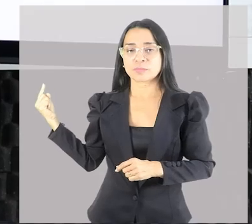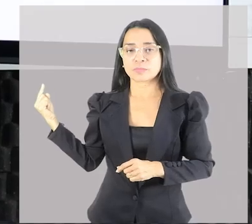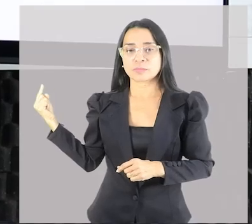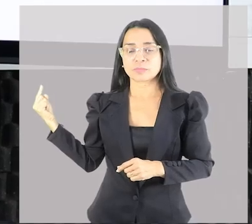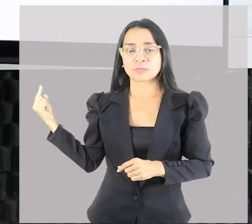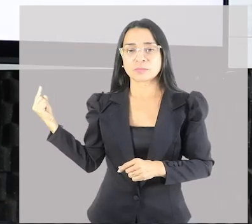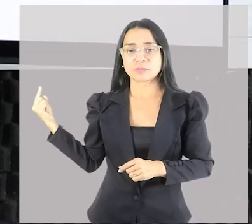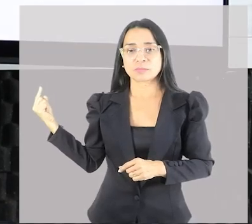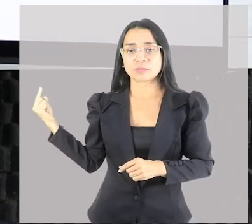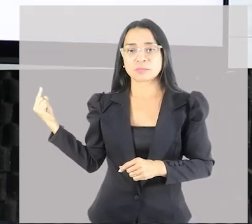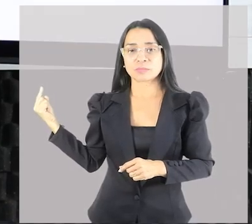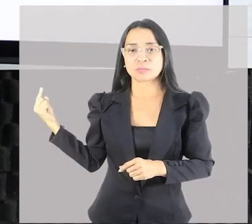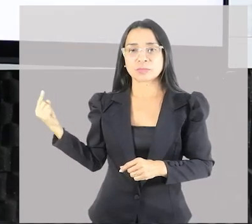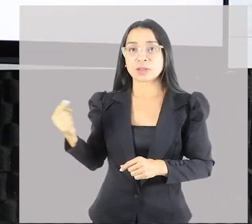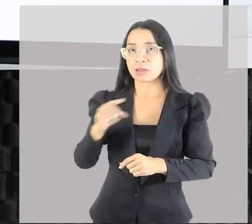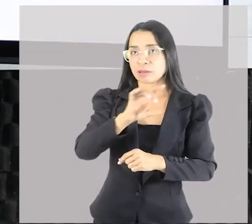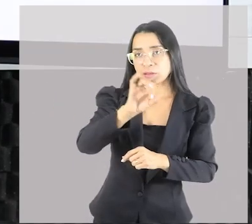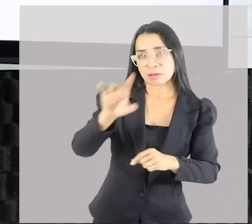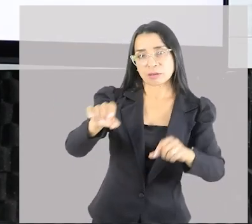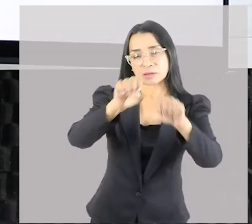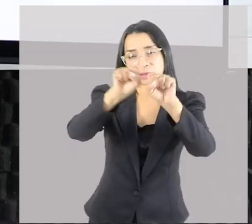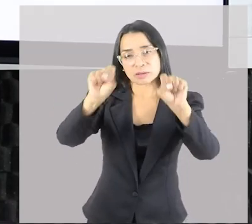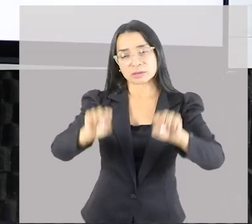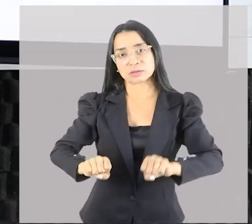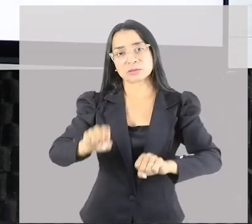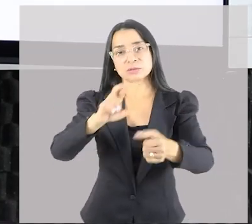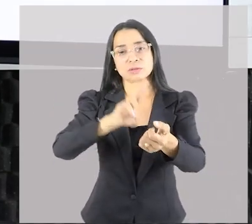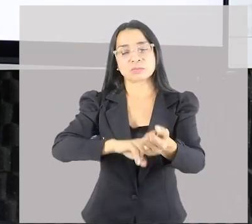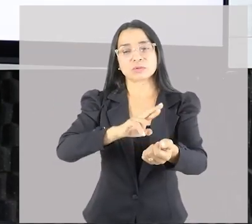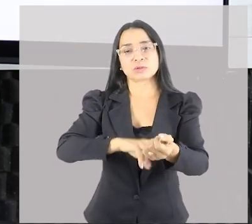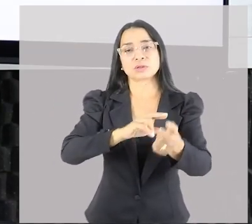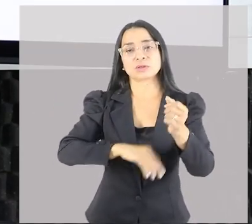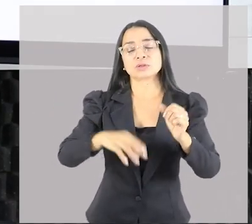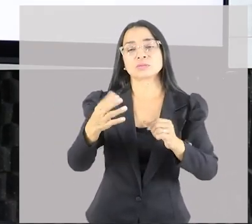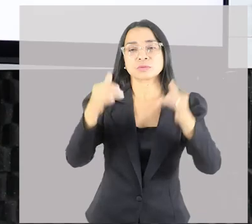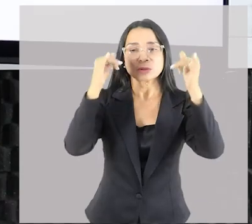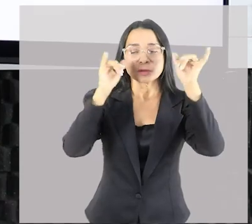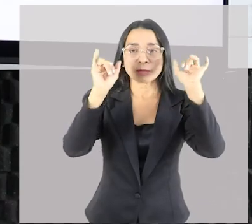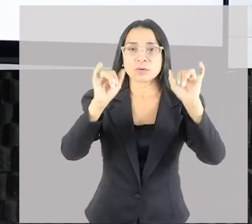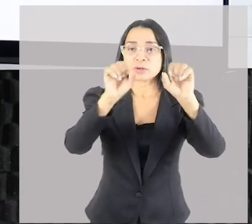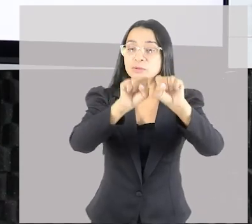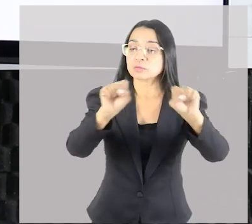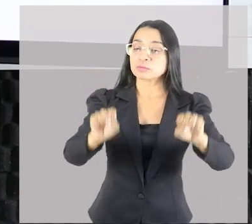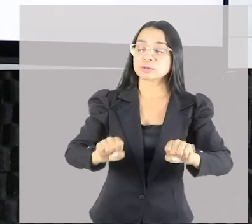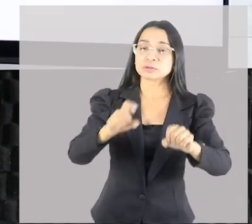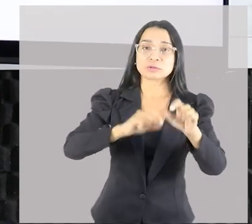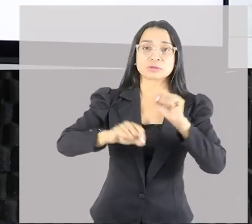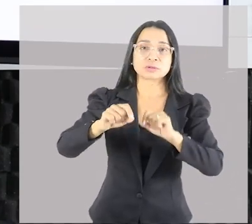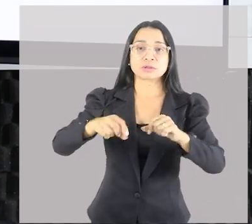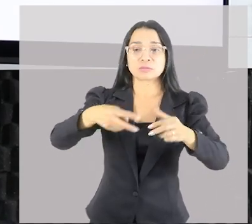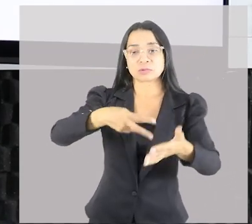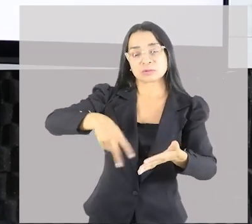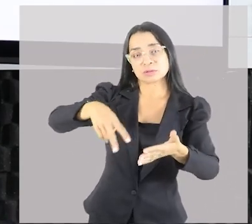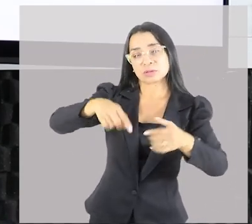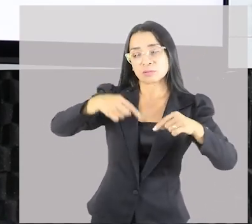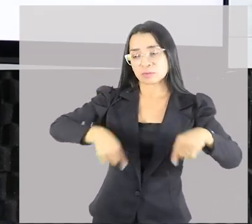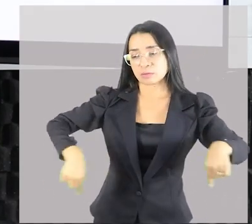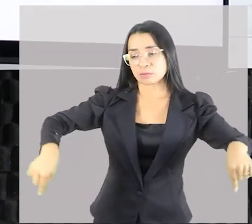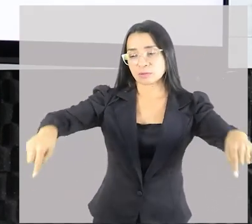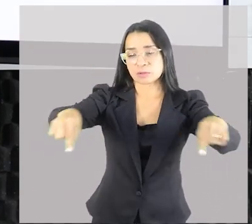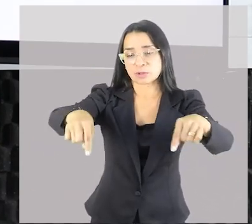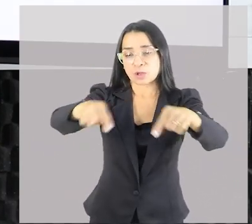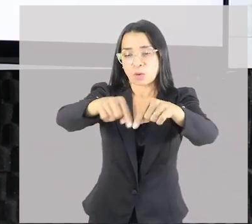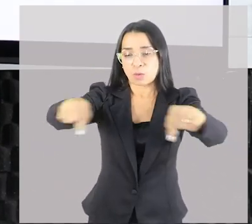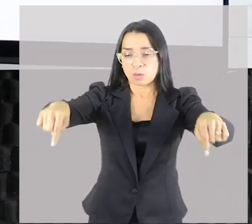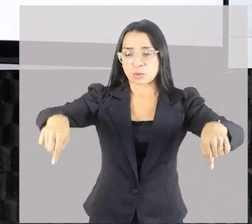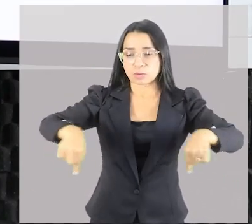roda e, né, cada sistema de sotaque de boi tem um sistema de dança, o circular, o quadrado ou sistema de linhas